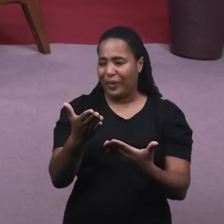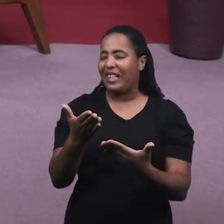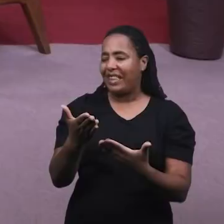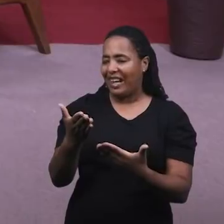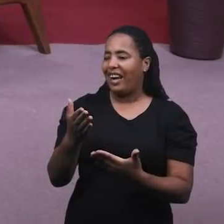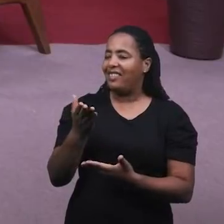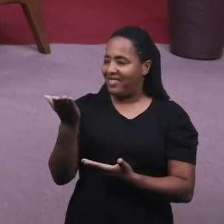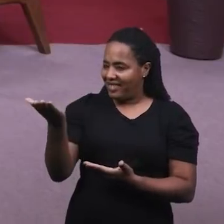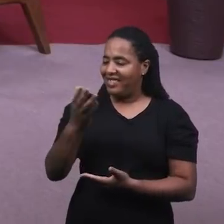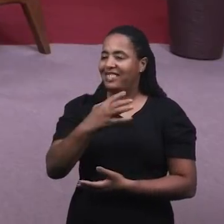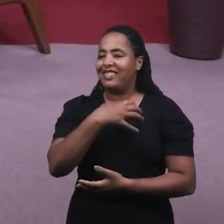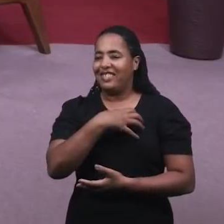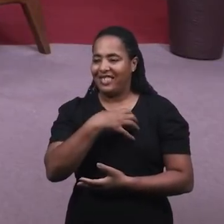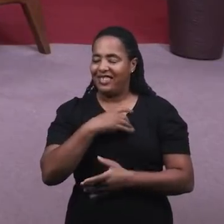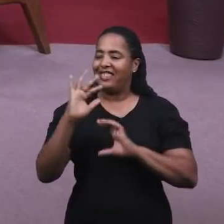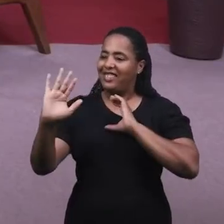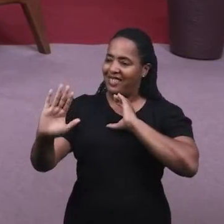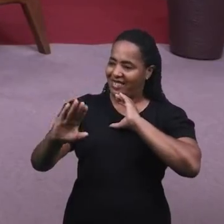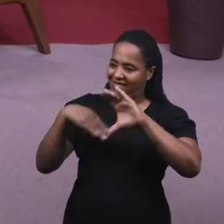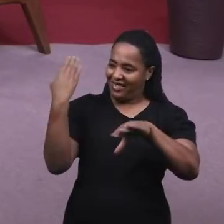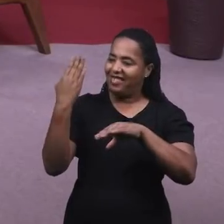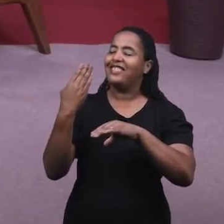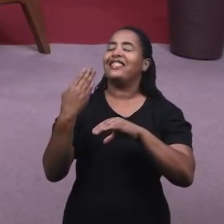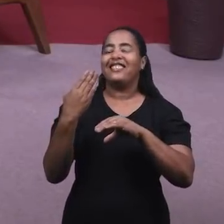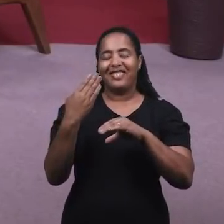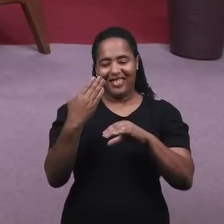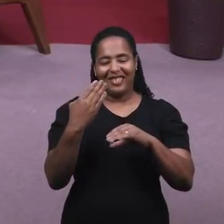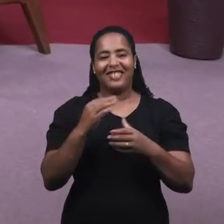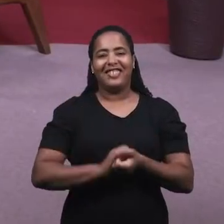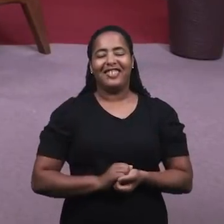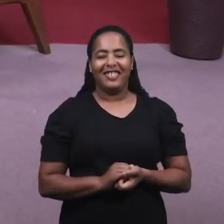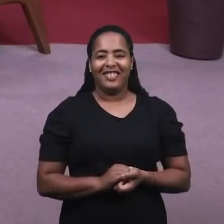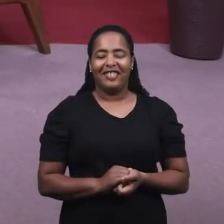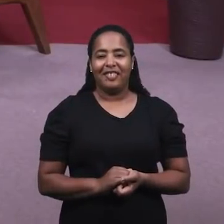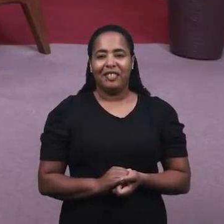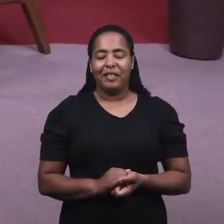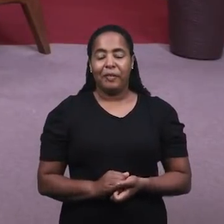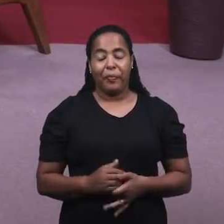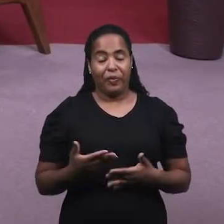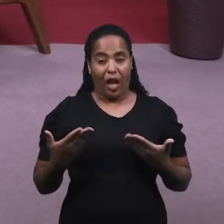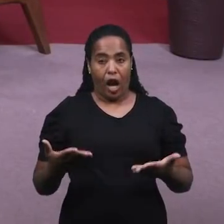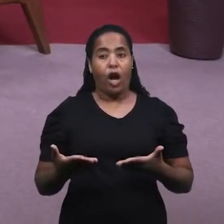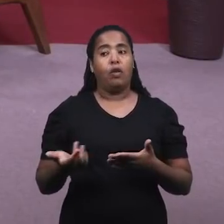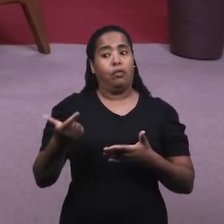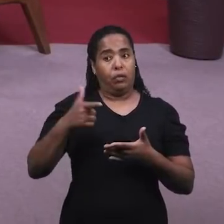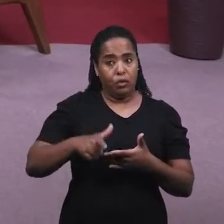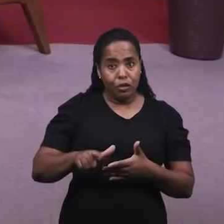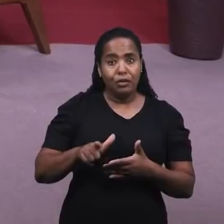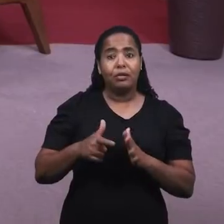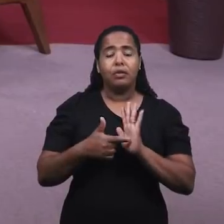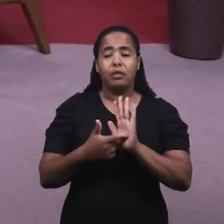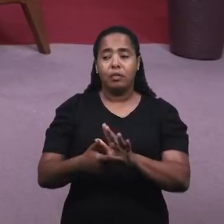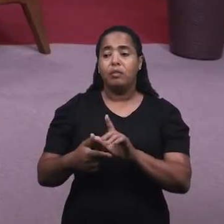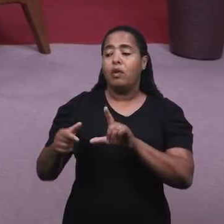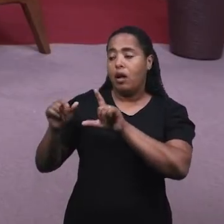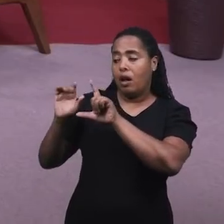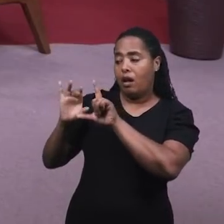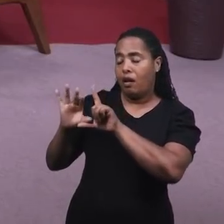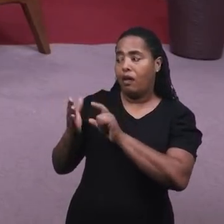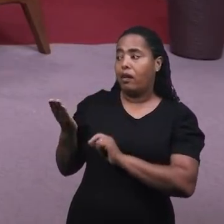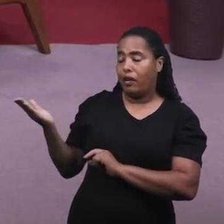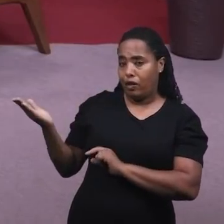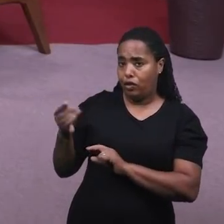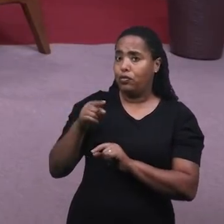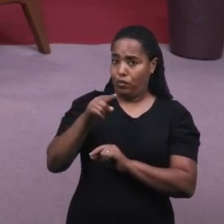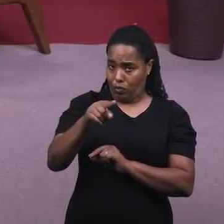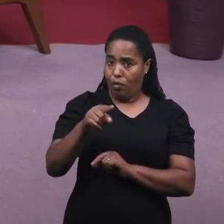de Salvador, na Bahia, que mandou também a sua participação. E eu vou reforçar aqui, nesse QR Code que está aparecendo, você